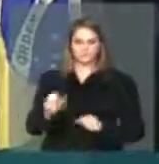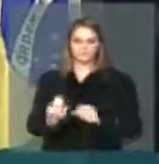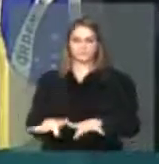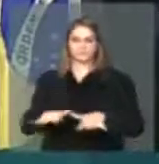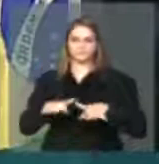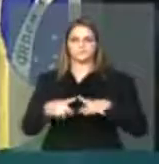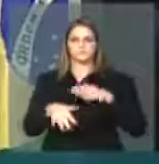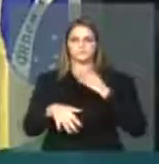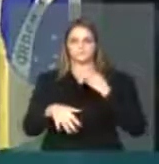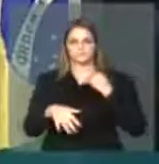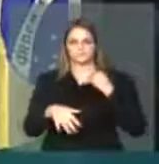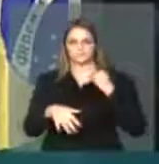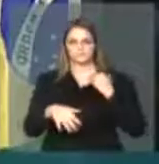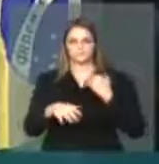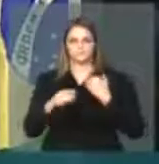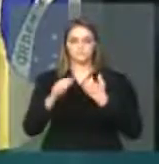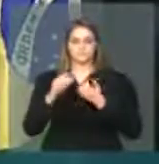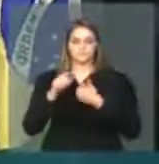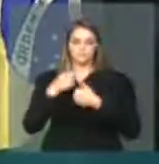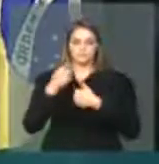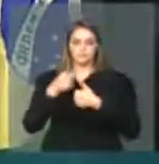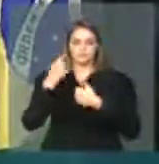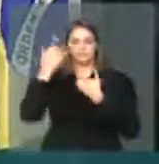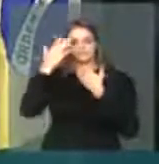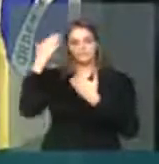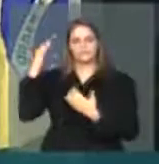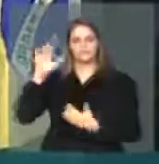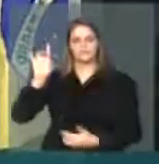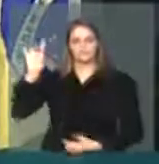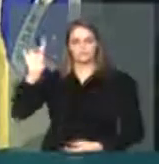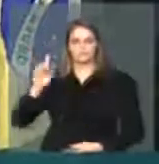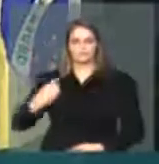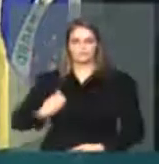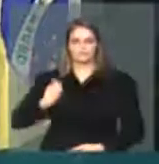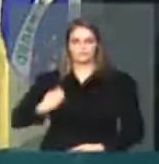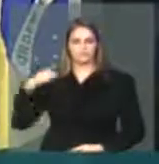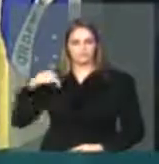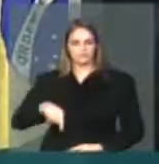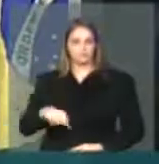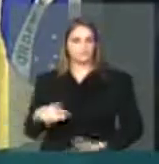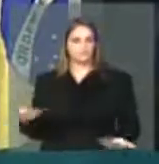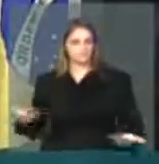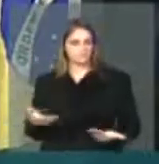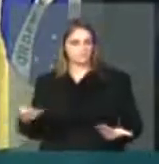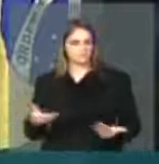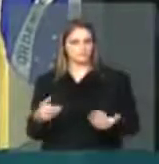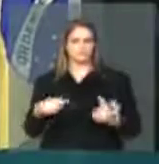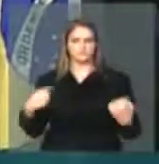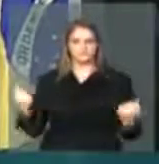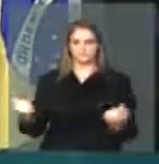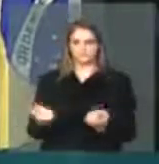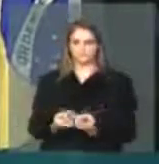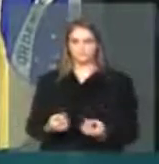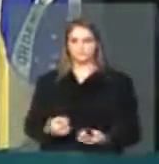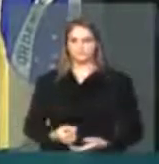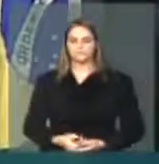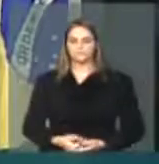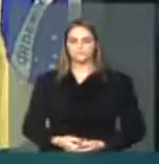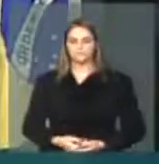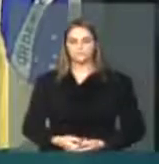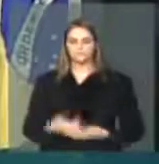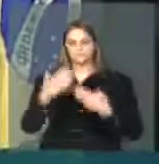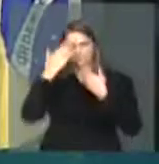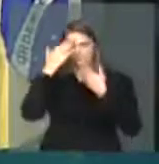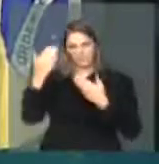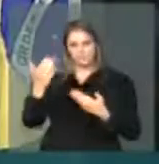Em primeiro lugar, dar graças a Deus por estarmos aqui reunidos. E agradecer à mesa da casa